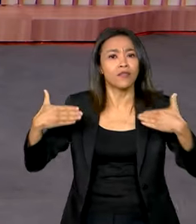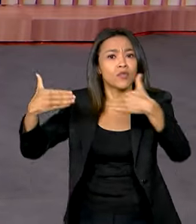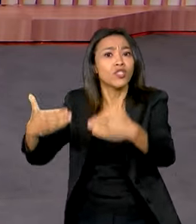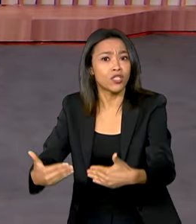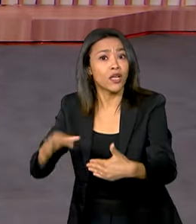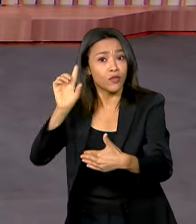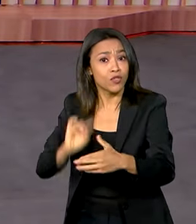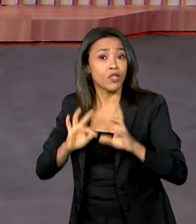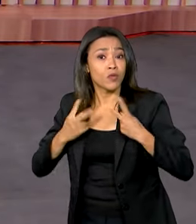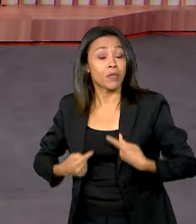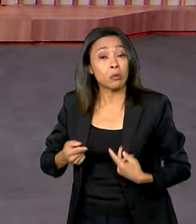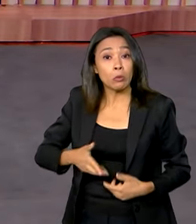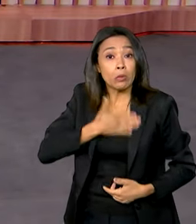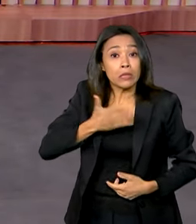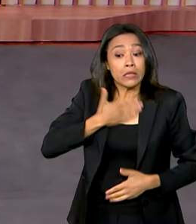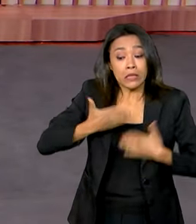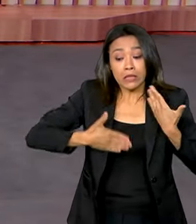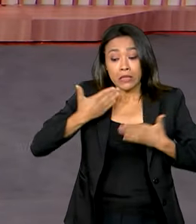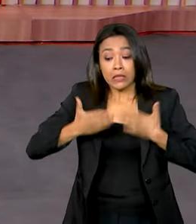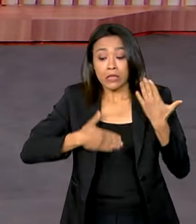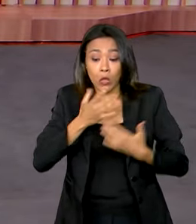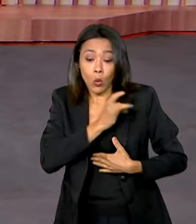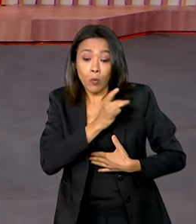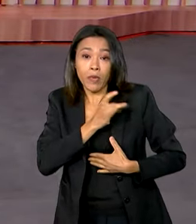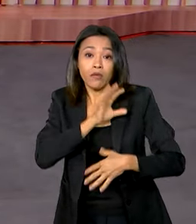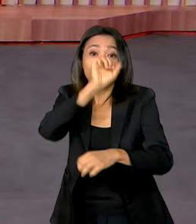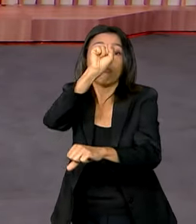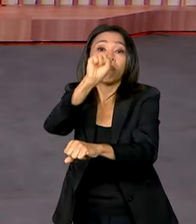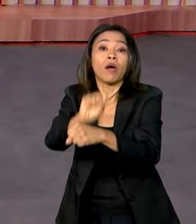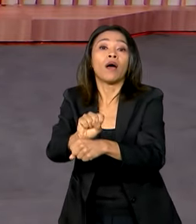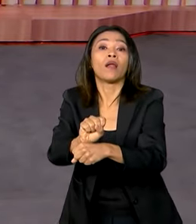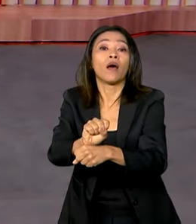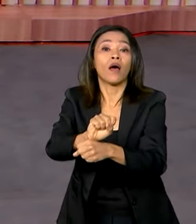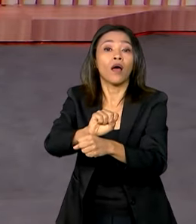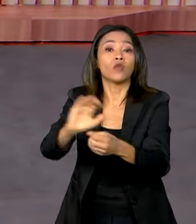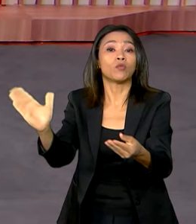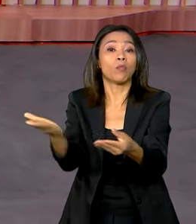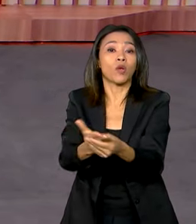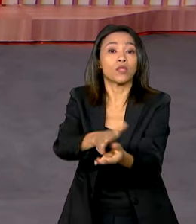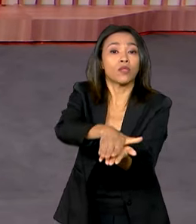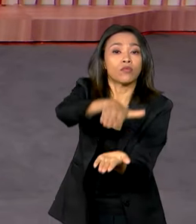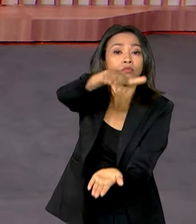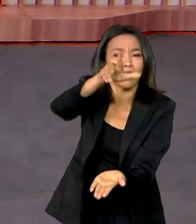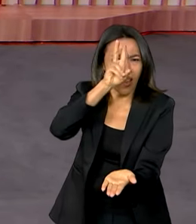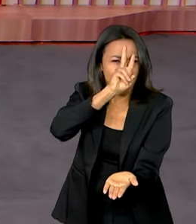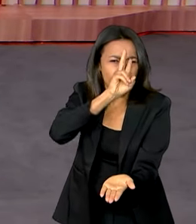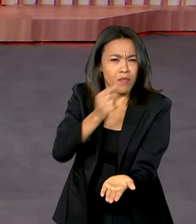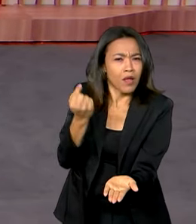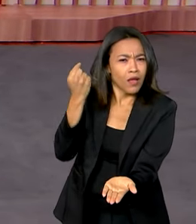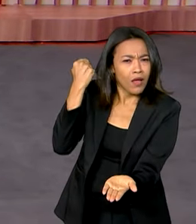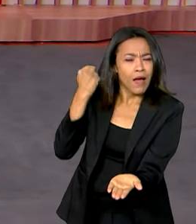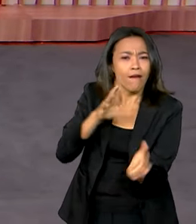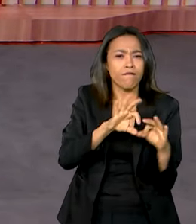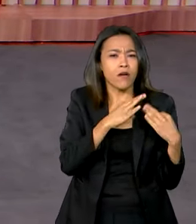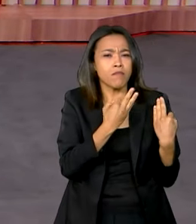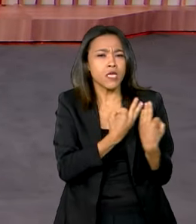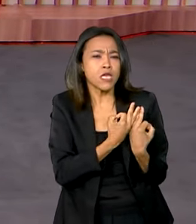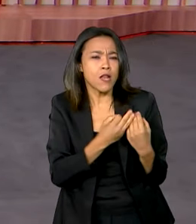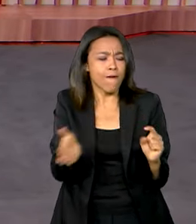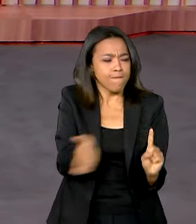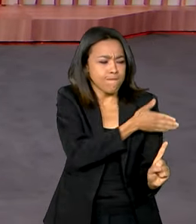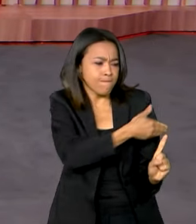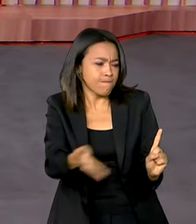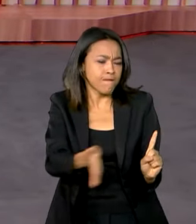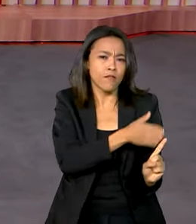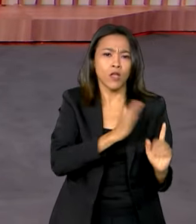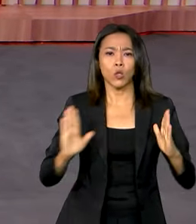paralisia nos processos de anistia né Eh aquelas pessoas que foram tiveram né familiares torturados